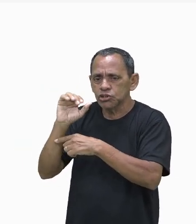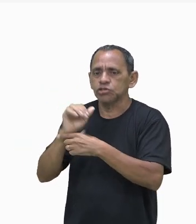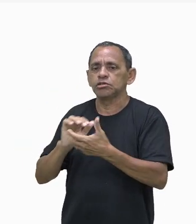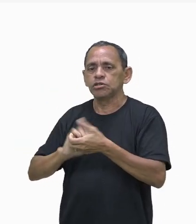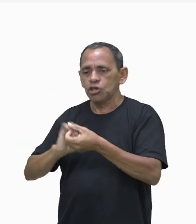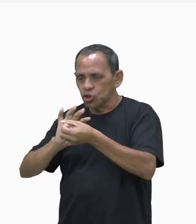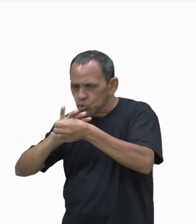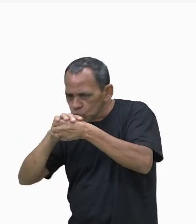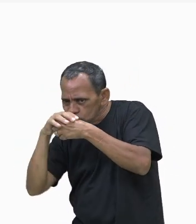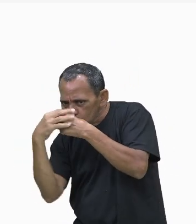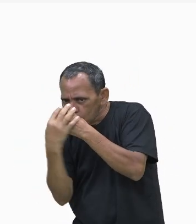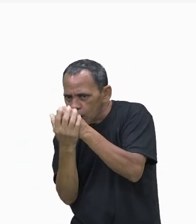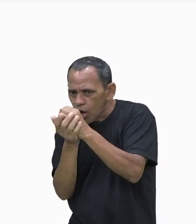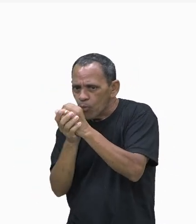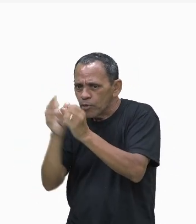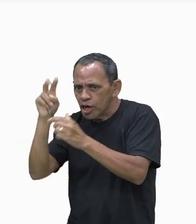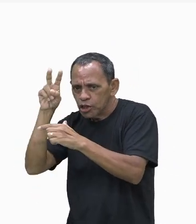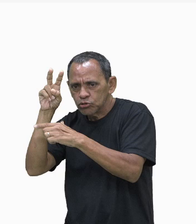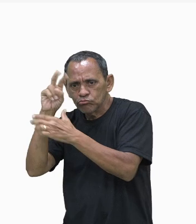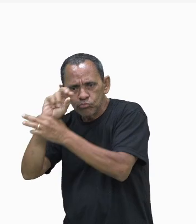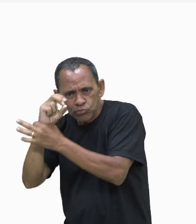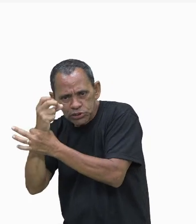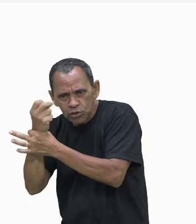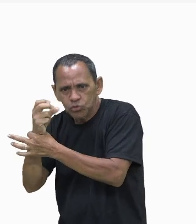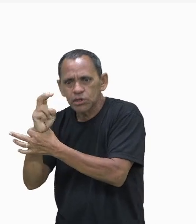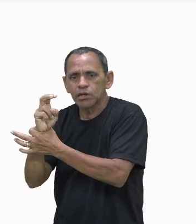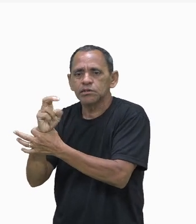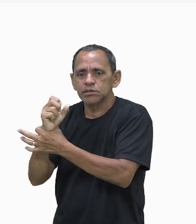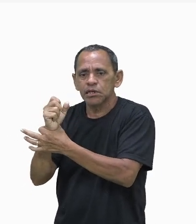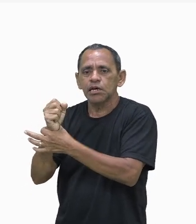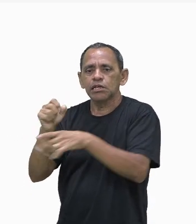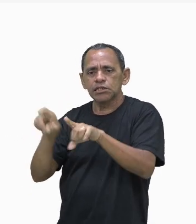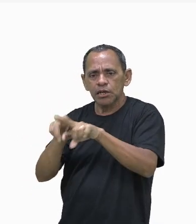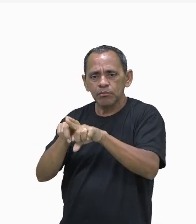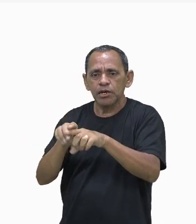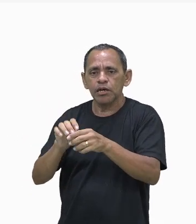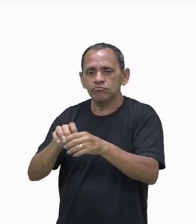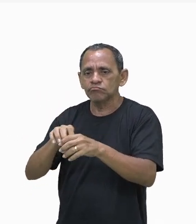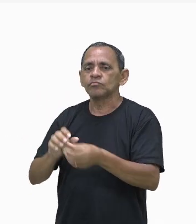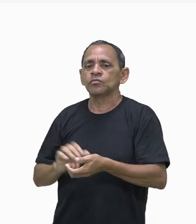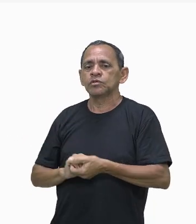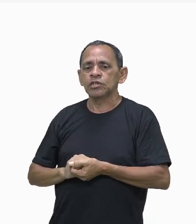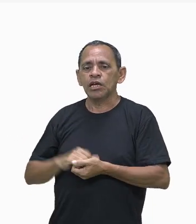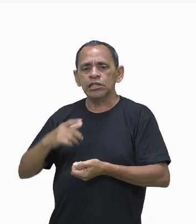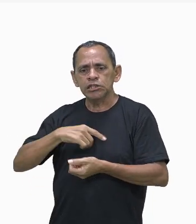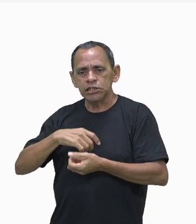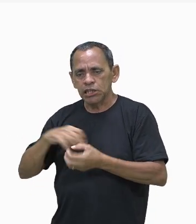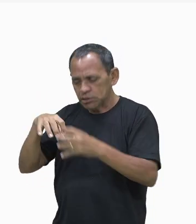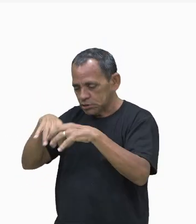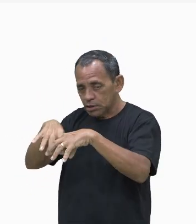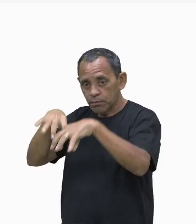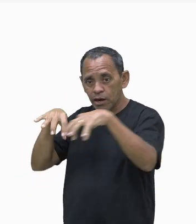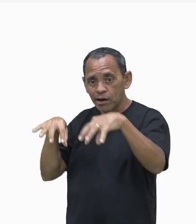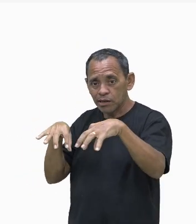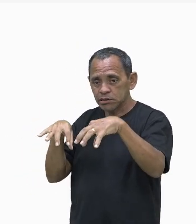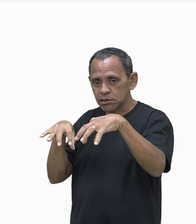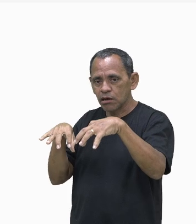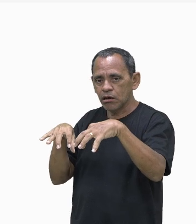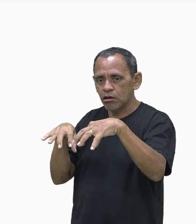célula. Então, ela mantém aquela separação do meio extracelular e do